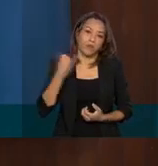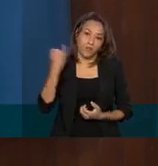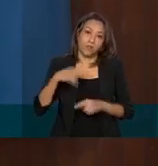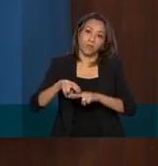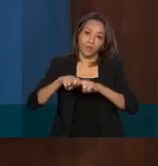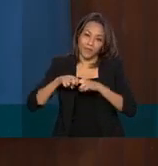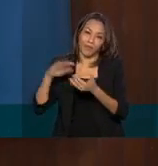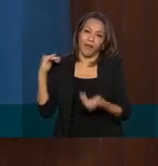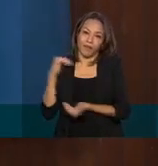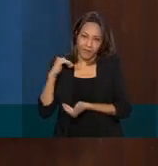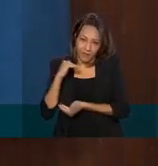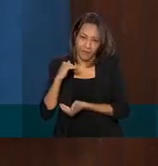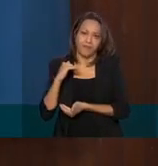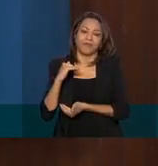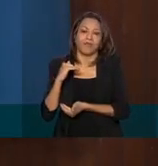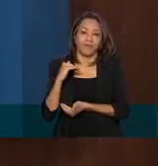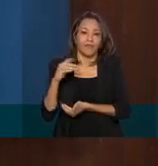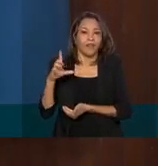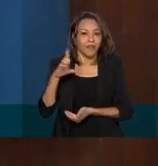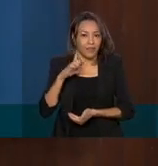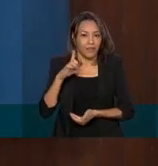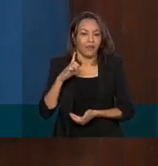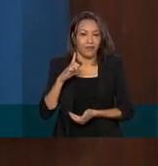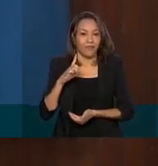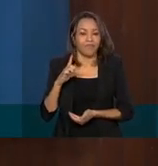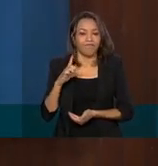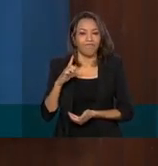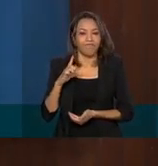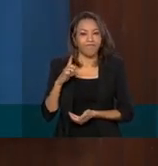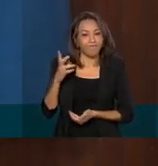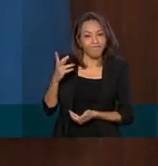Anvisa tem sido